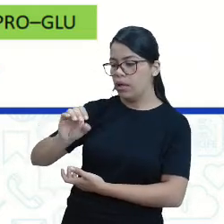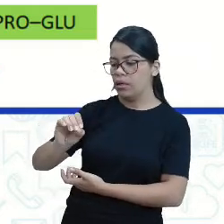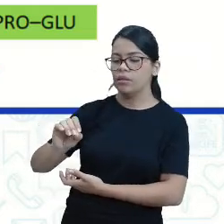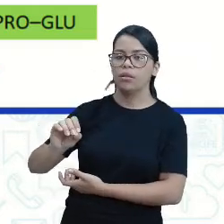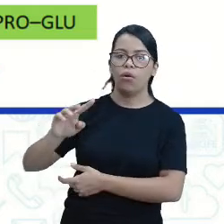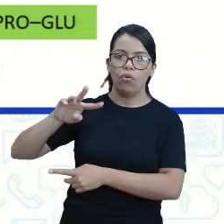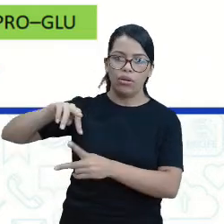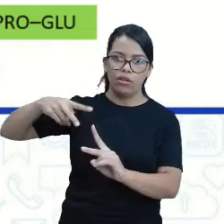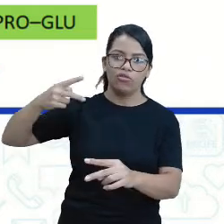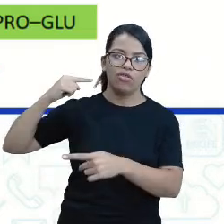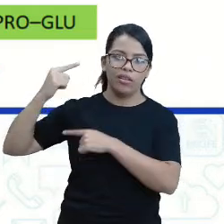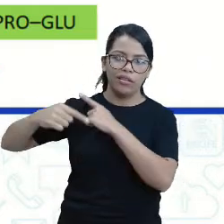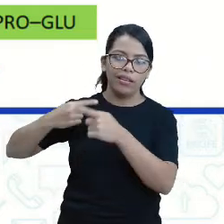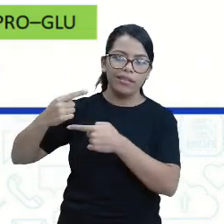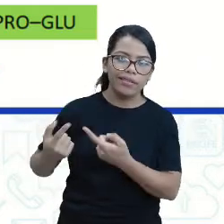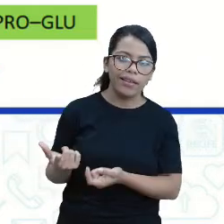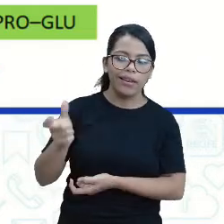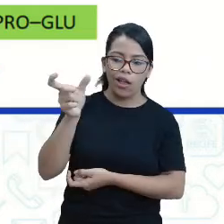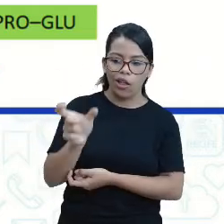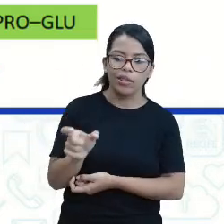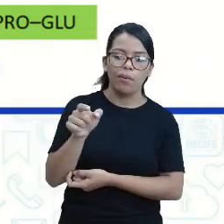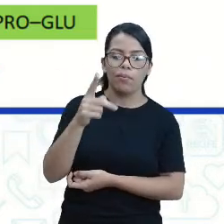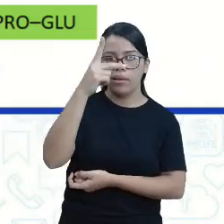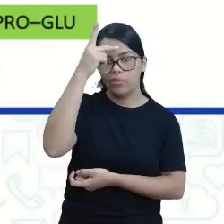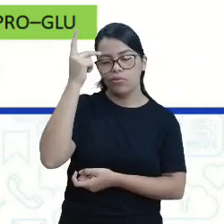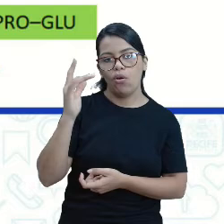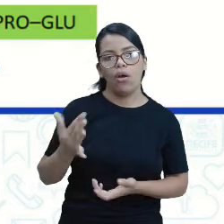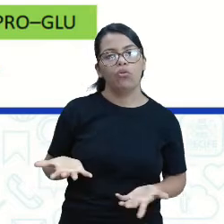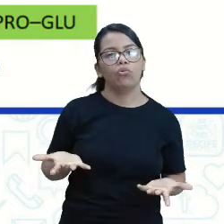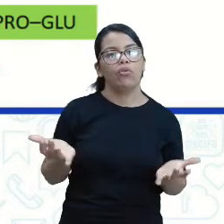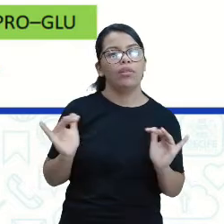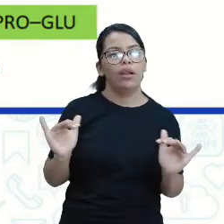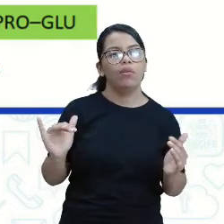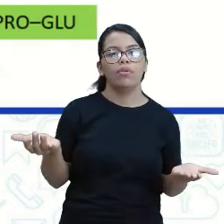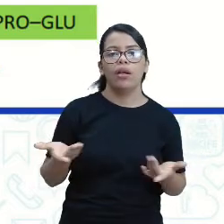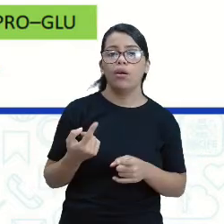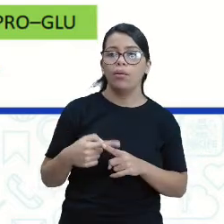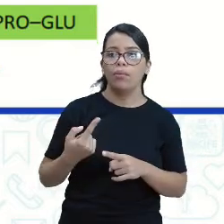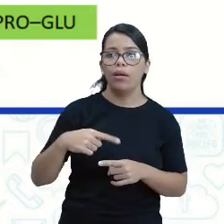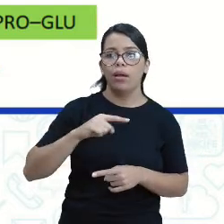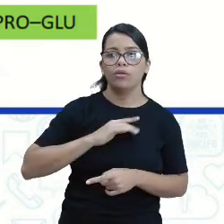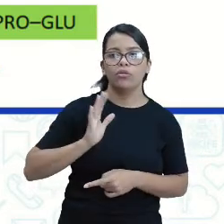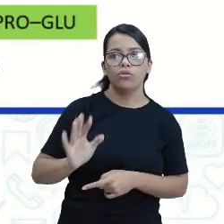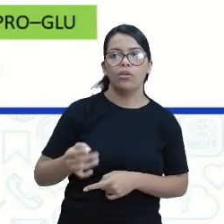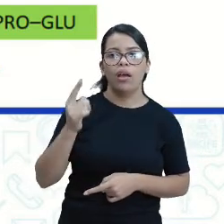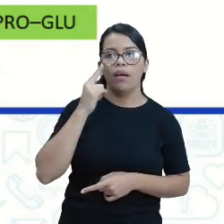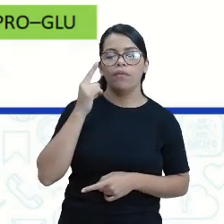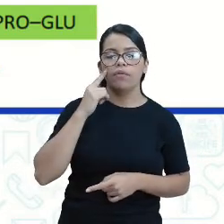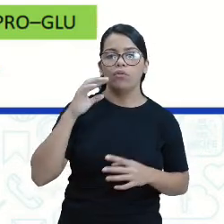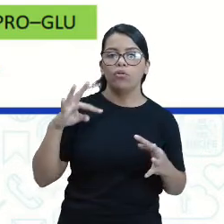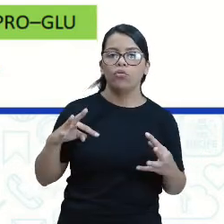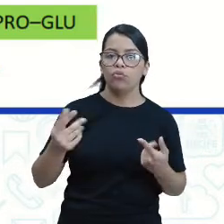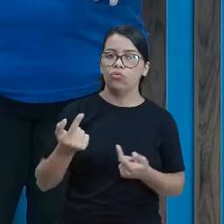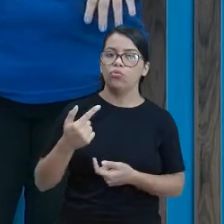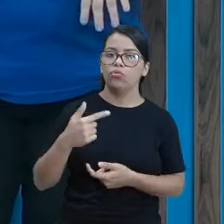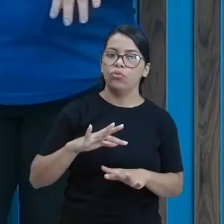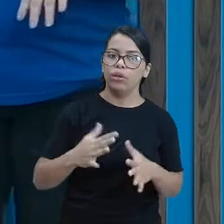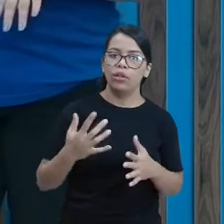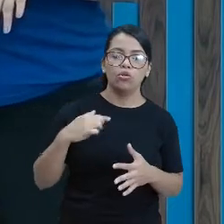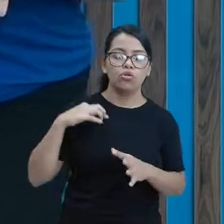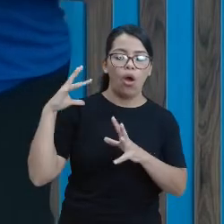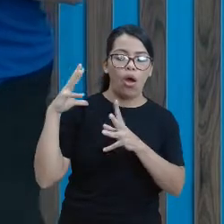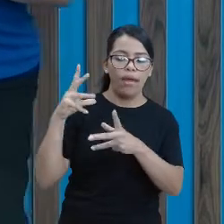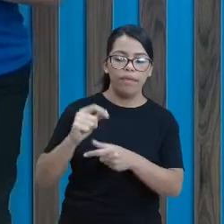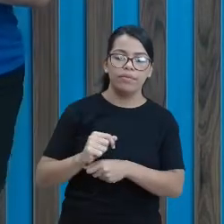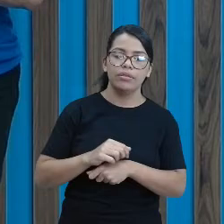tá certo? Estou passando aqui bem tranquilamente porque a gente já viu tudo isso, né? Então, é só uma